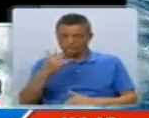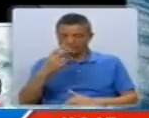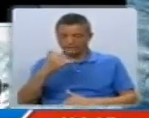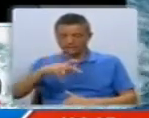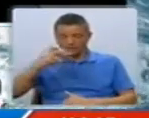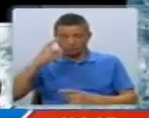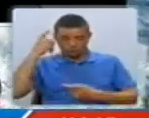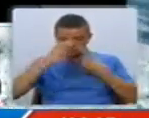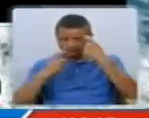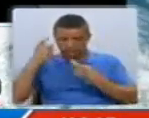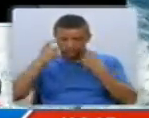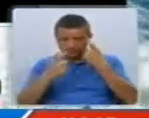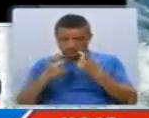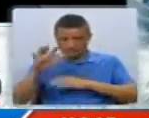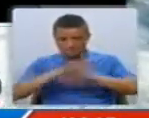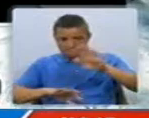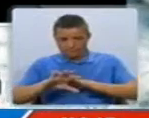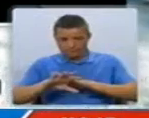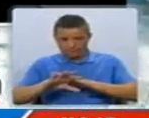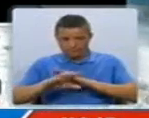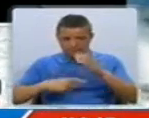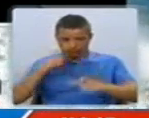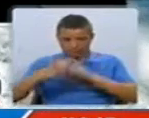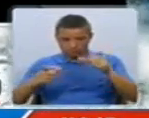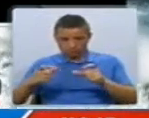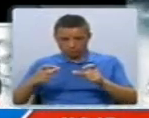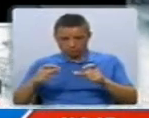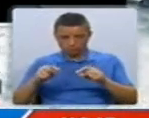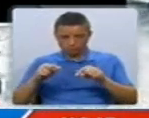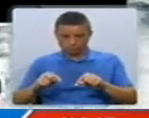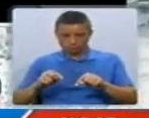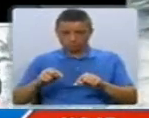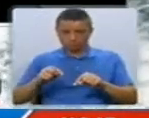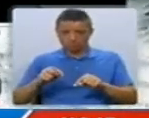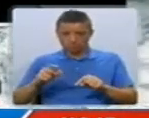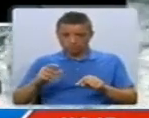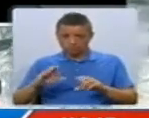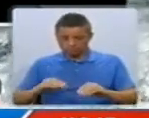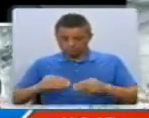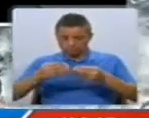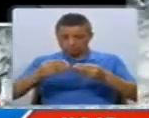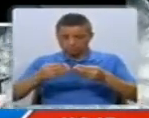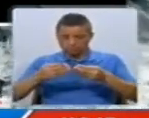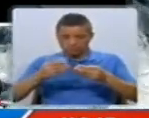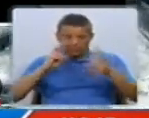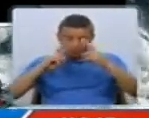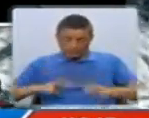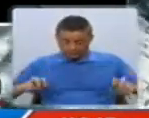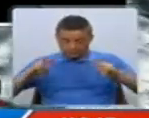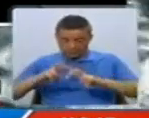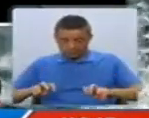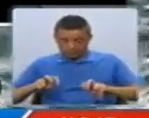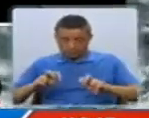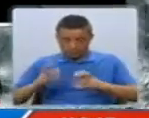se pensava. Isso faz com que os cientistas pensem também, aqui este senhor que está a pegar num bocadinho de Vesta é um dos investigadores deste